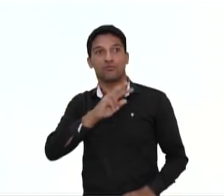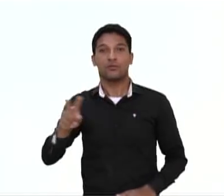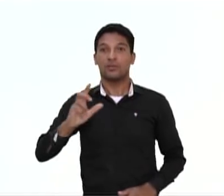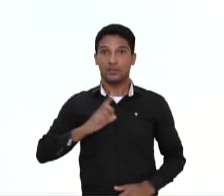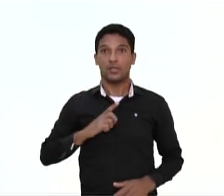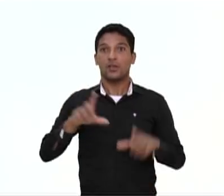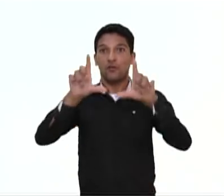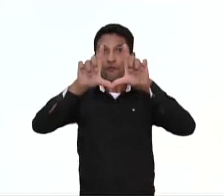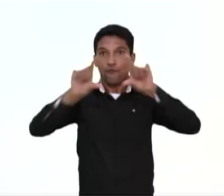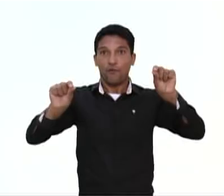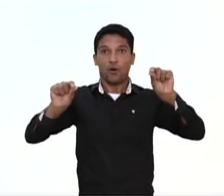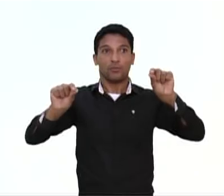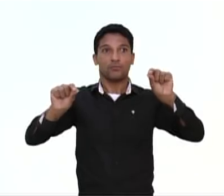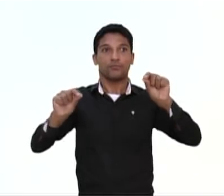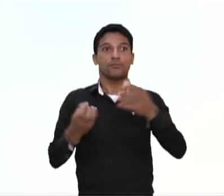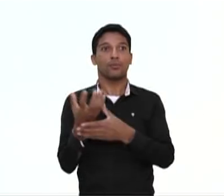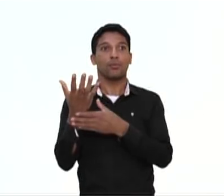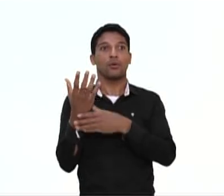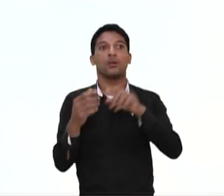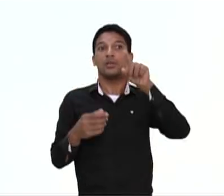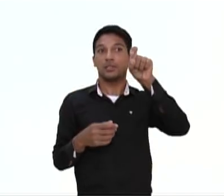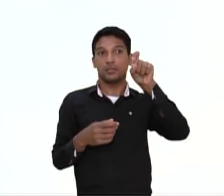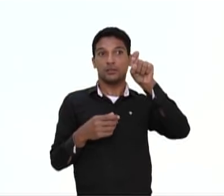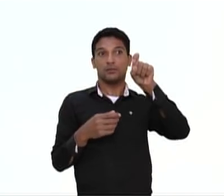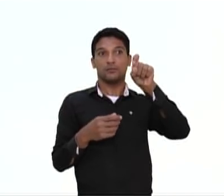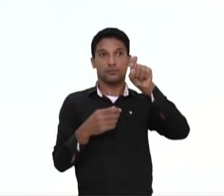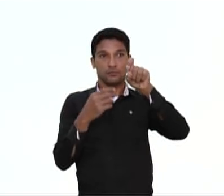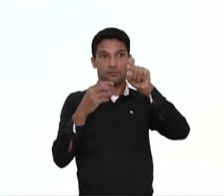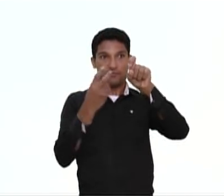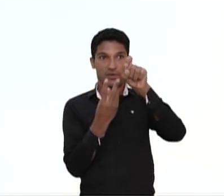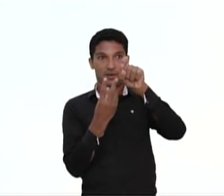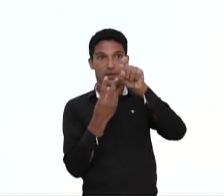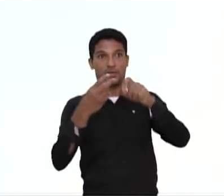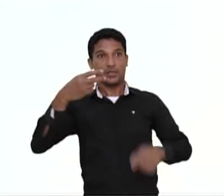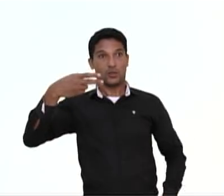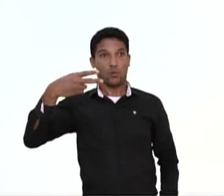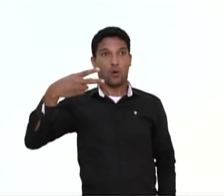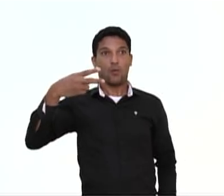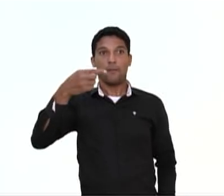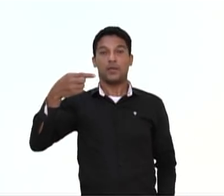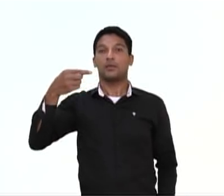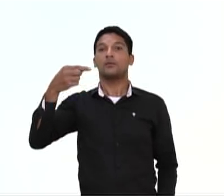aqui, x do vértice é igual a menos b sobre 2a.